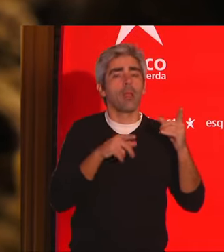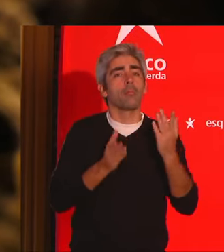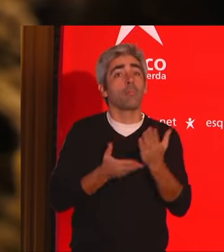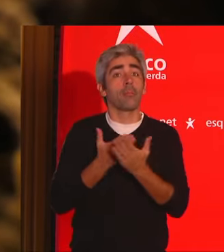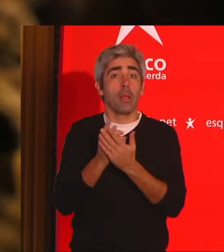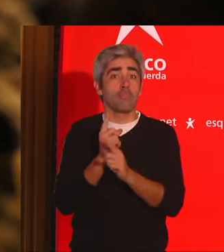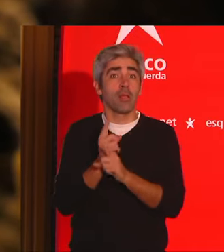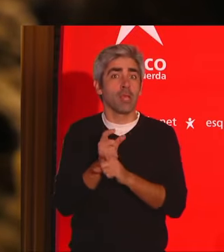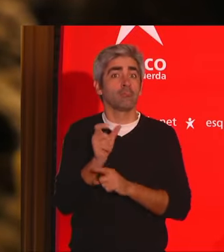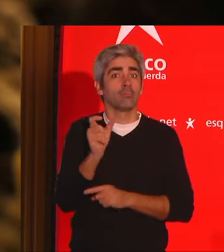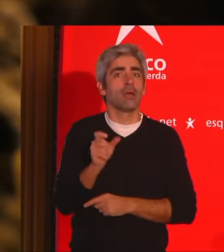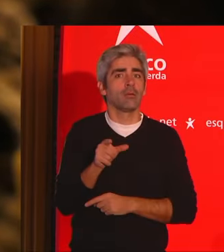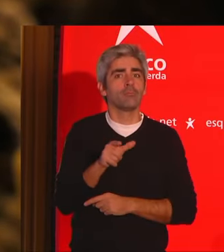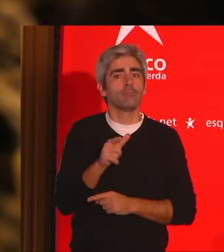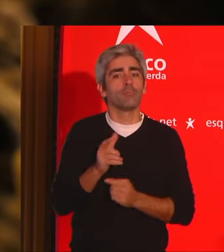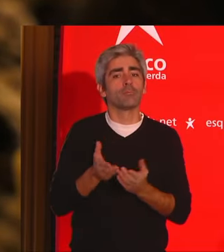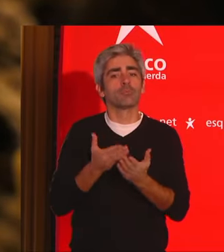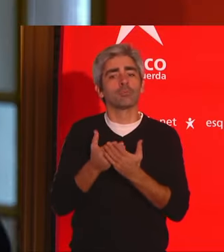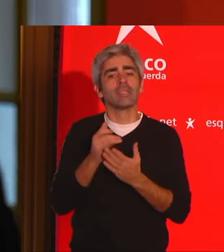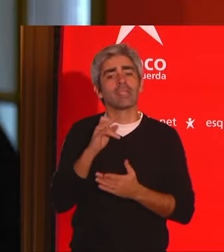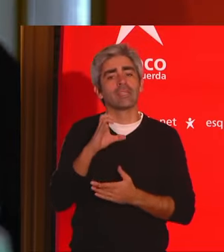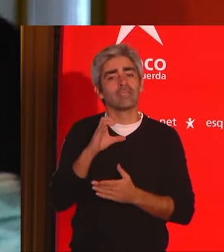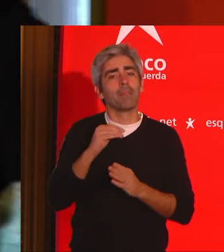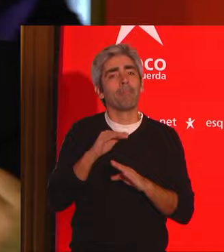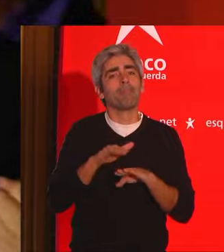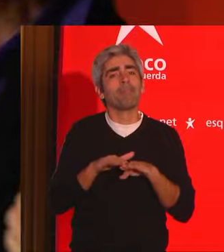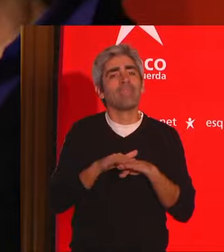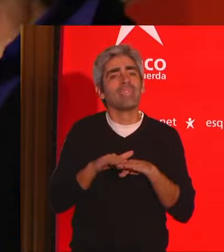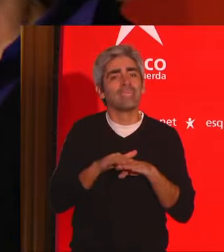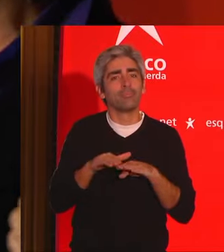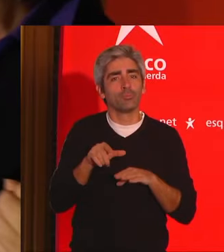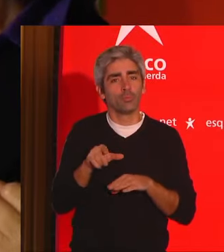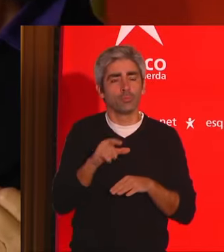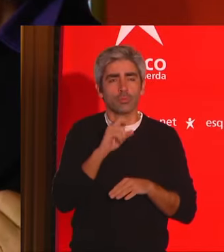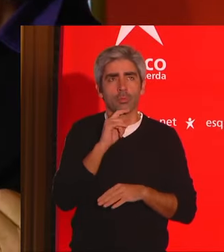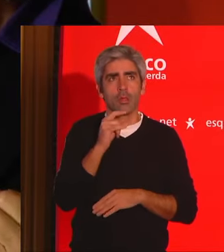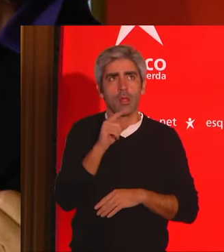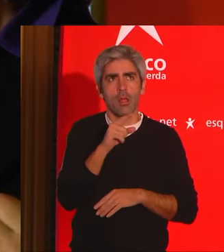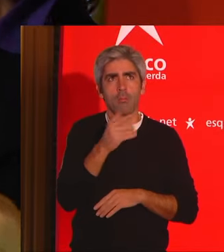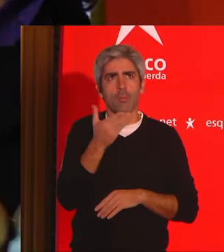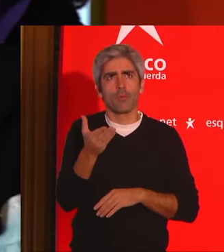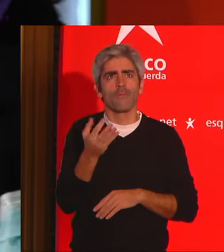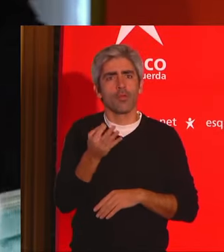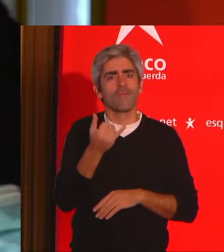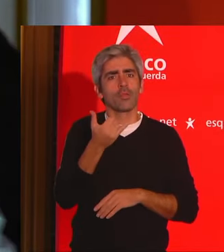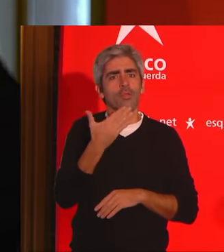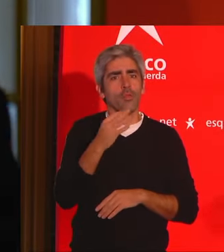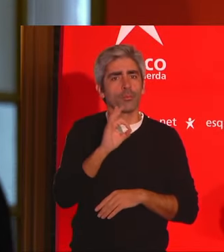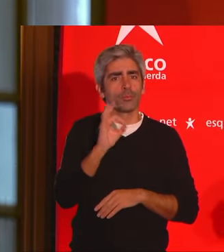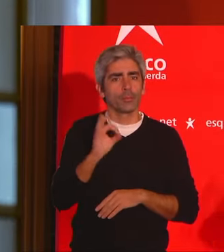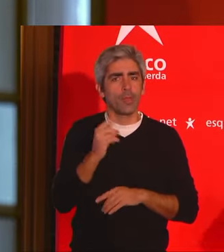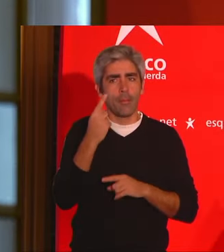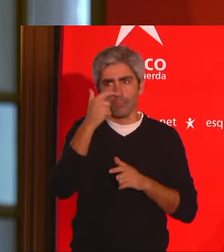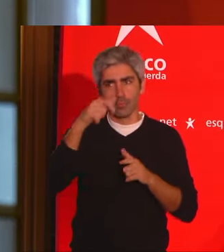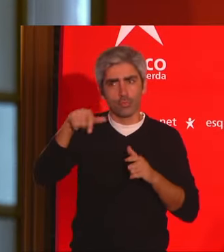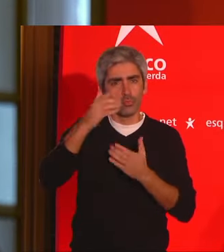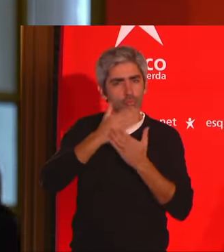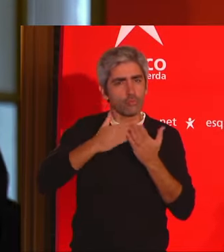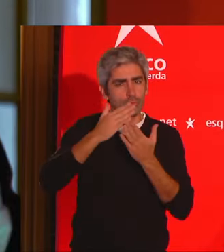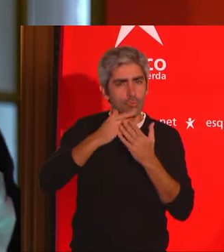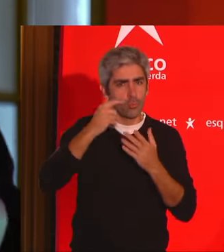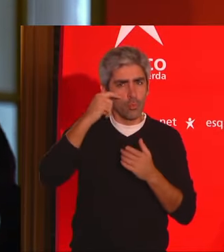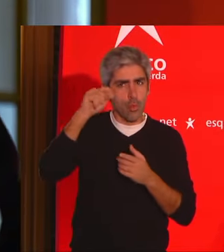exatamente uma taxa de IRC mínimo. Até propunha 21%. há estudiosos como o